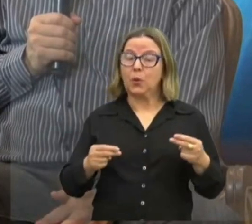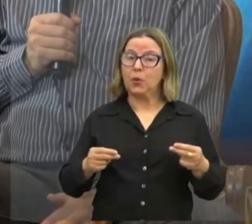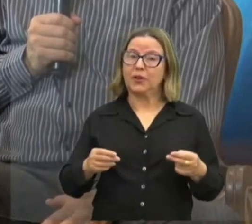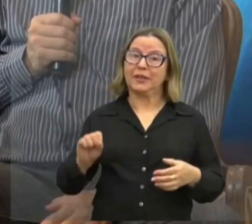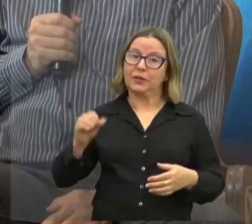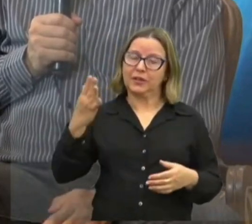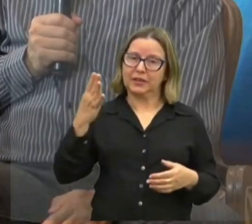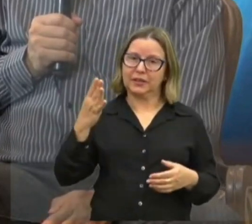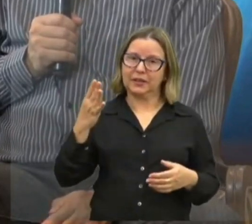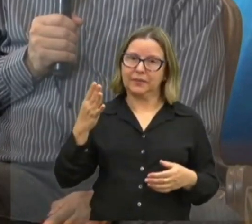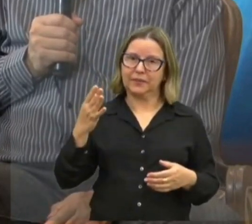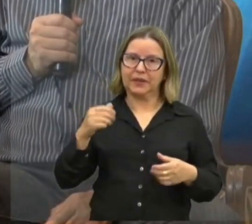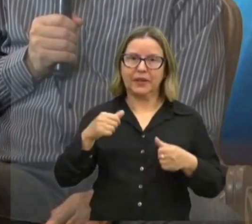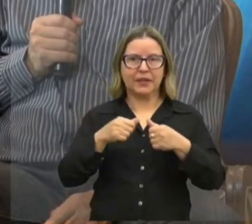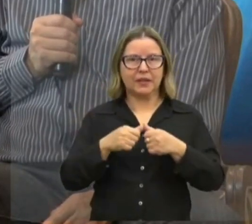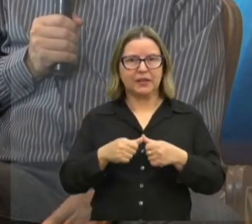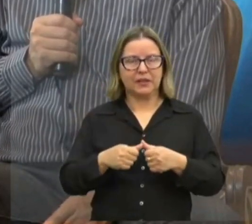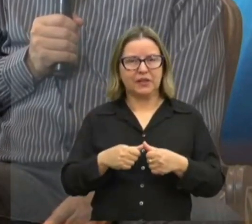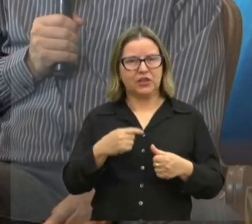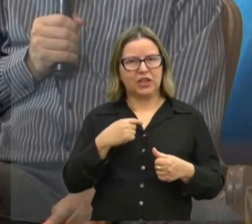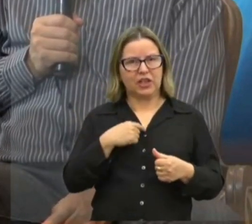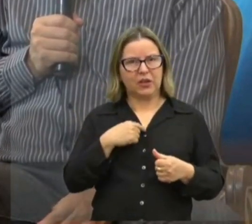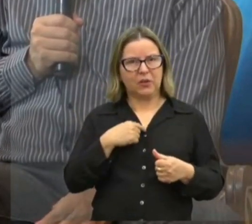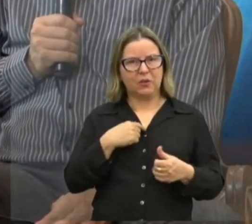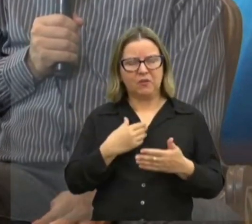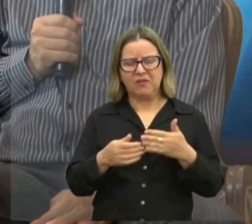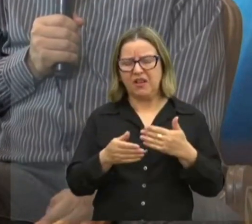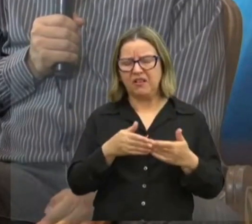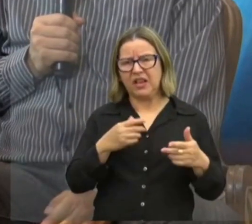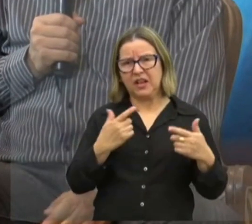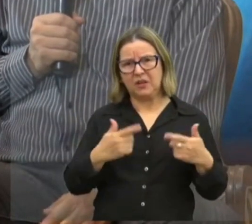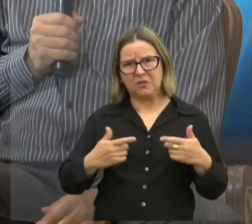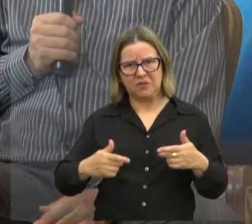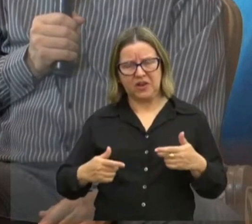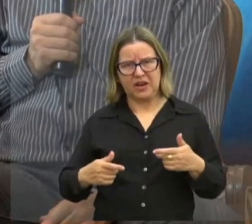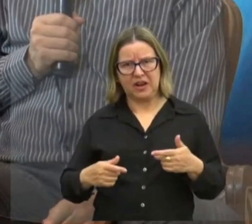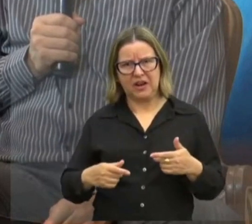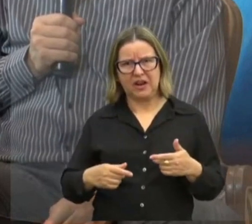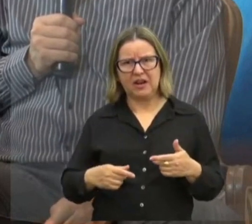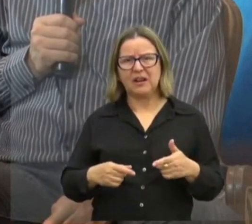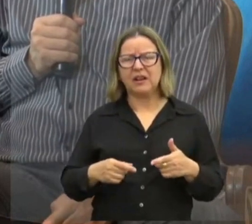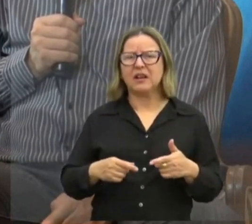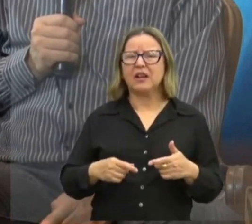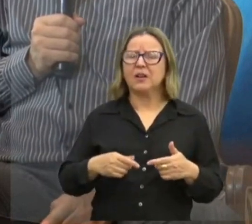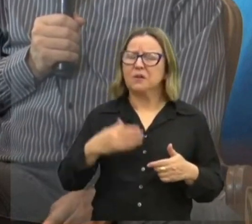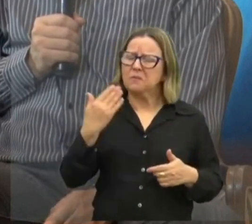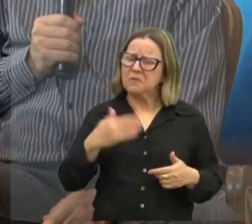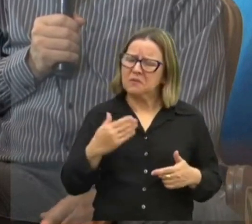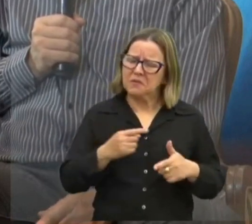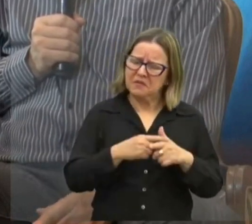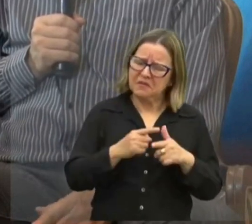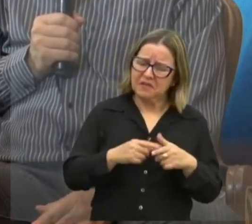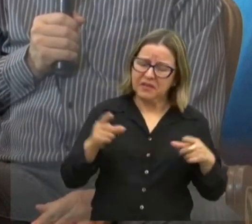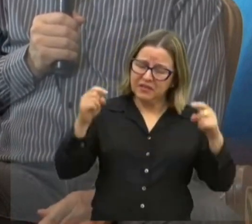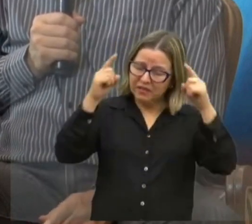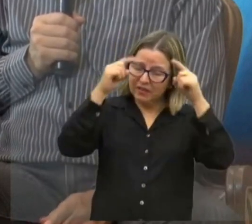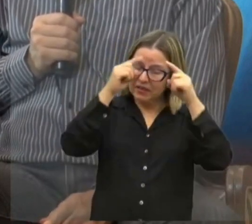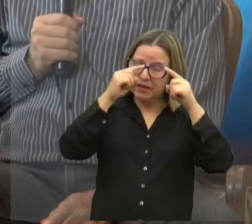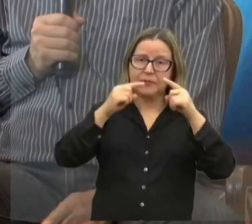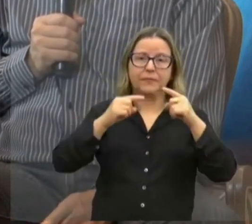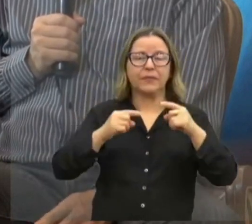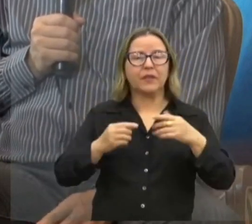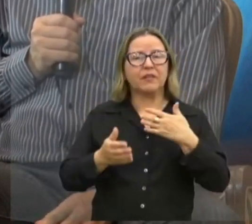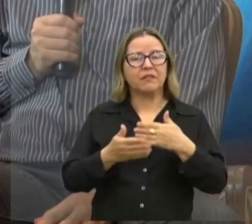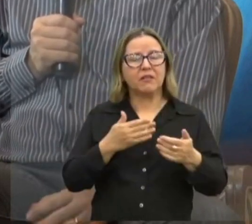esteja eu onde eu estiver, quaisquer que sejam as provações, as dificuldades, as tribulações, seja